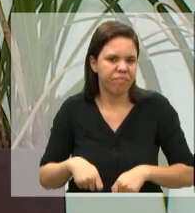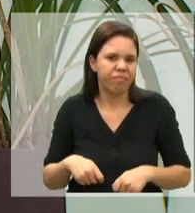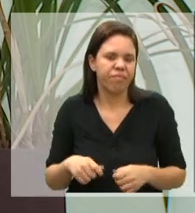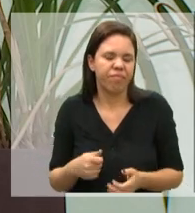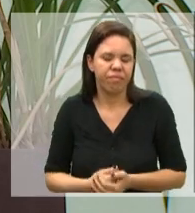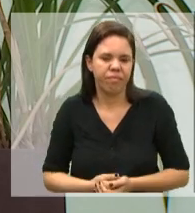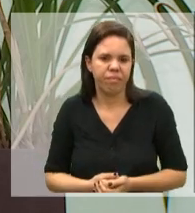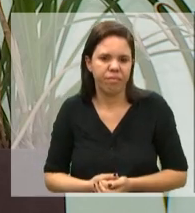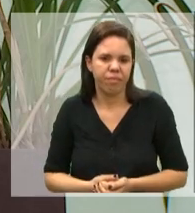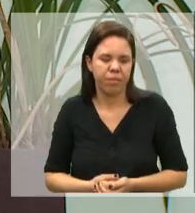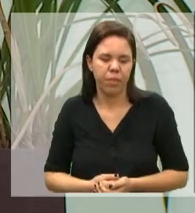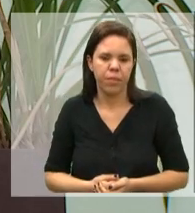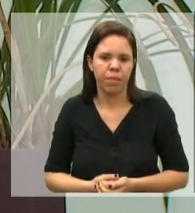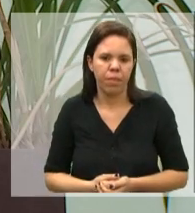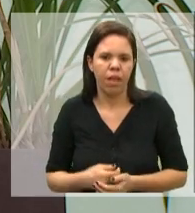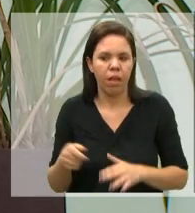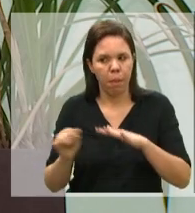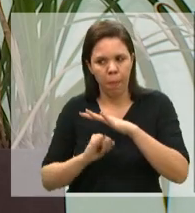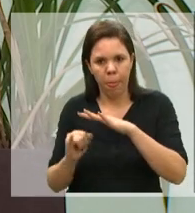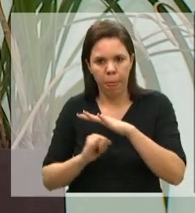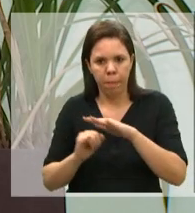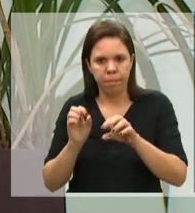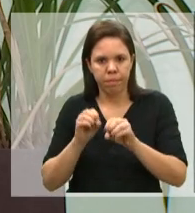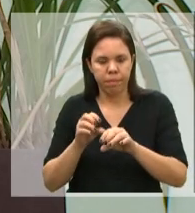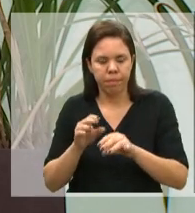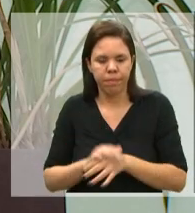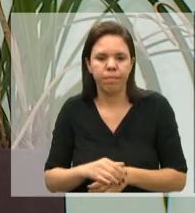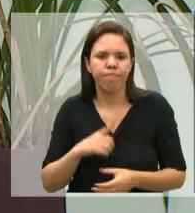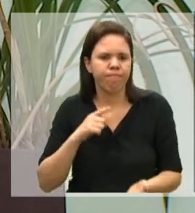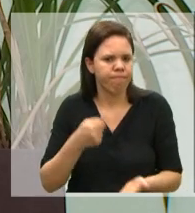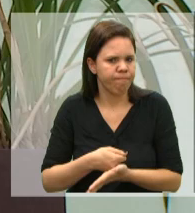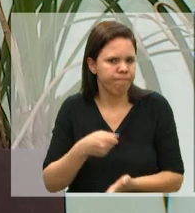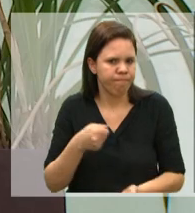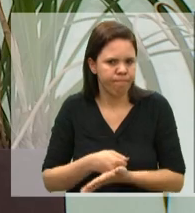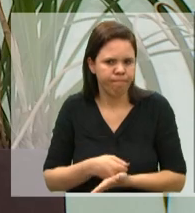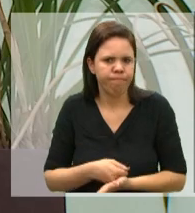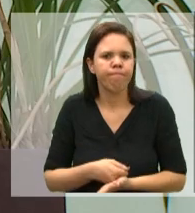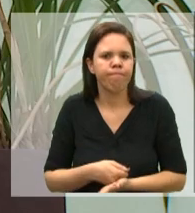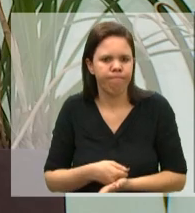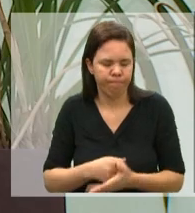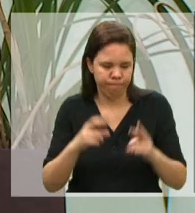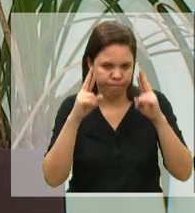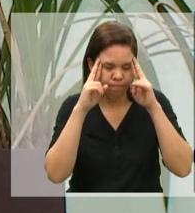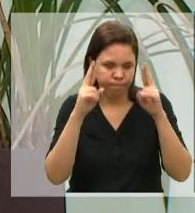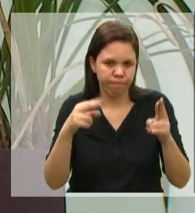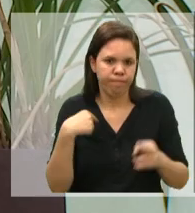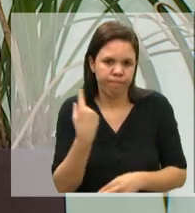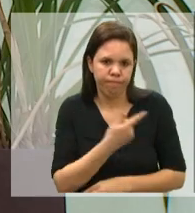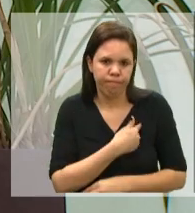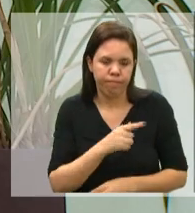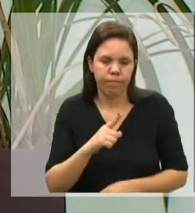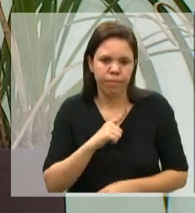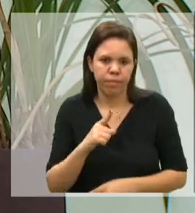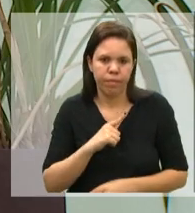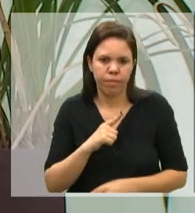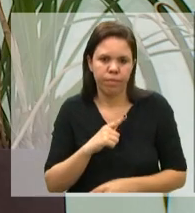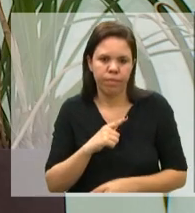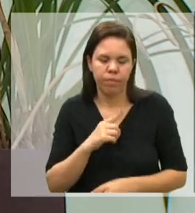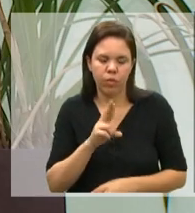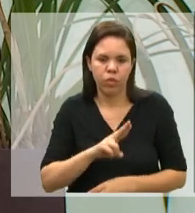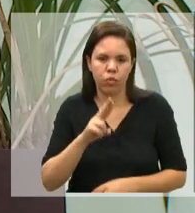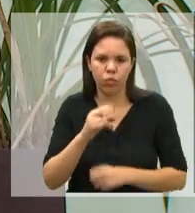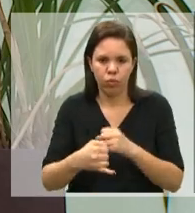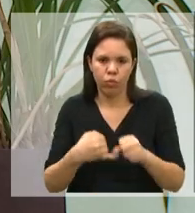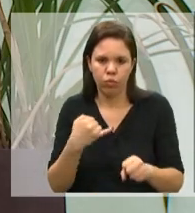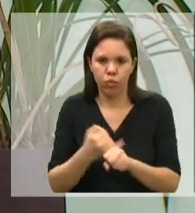isso, enquanto instituições de ensino, nós temos um dever moral, porque se nós somos, a partir da plataforma de